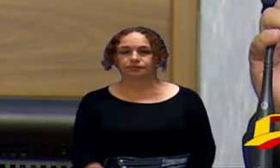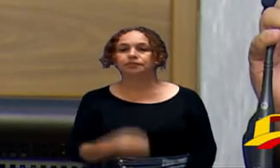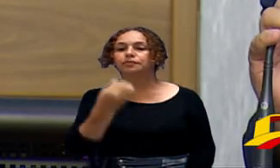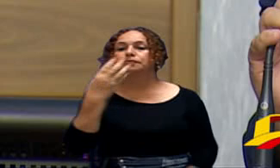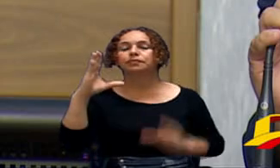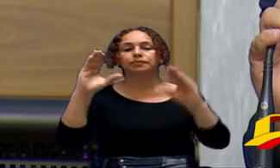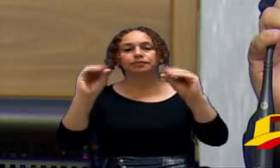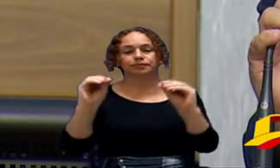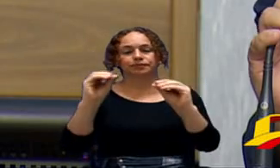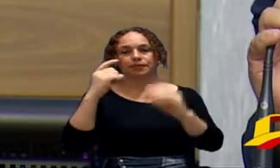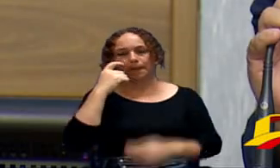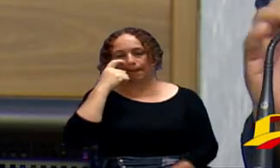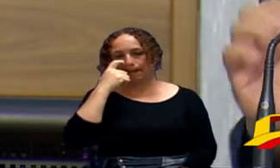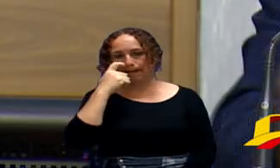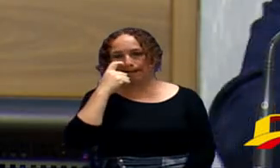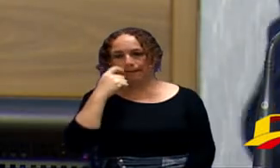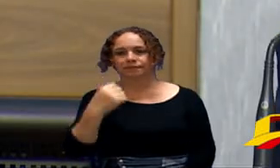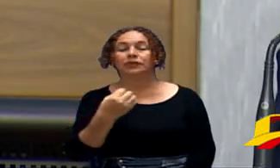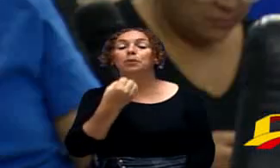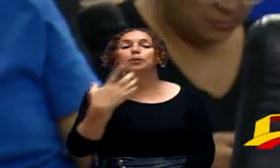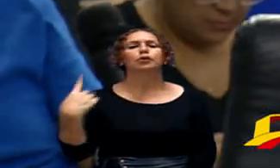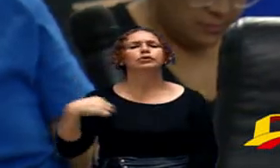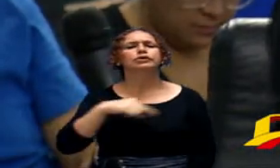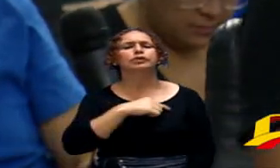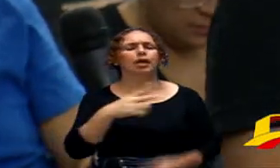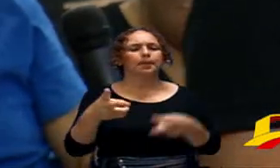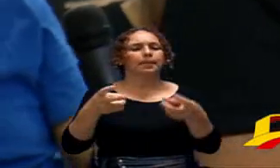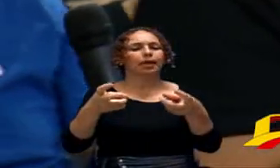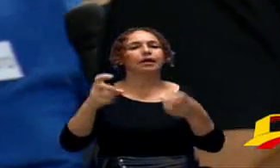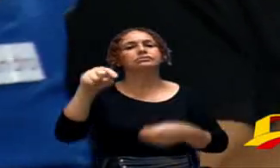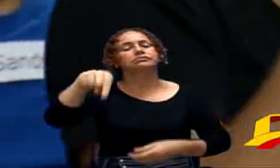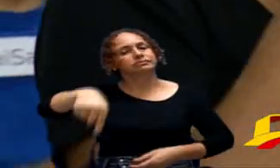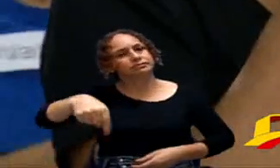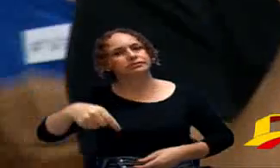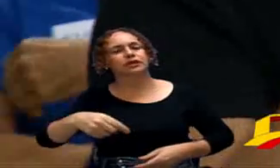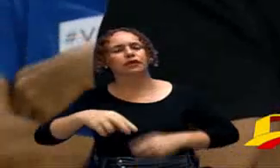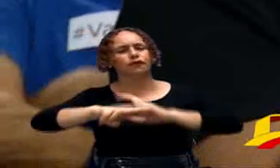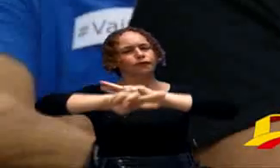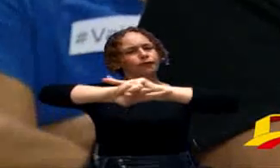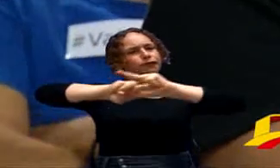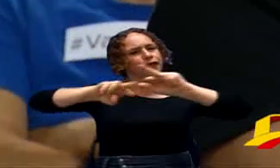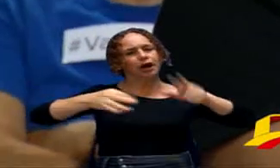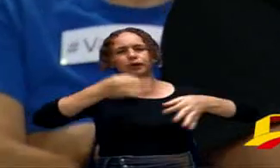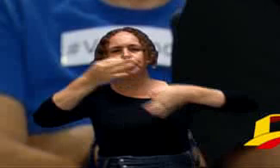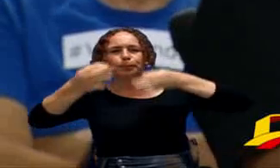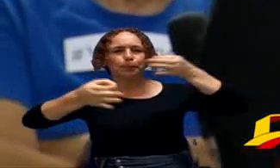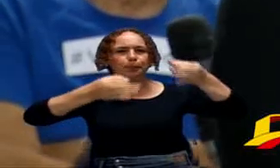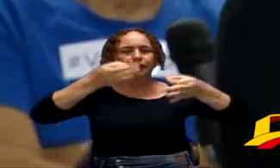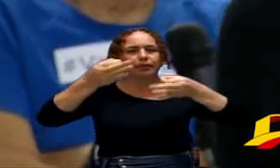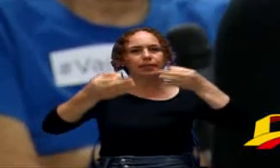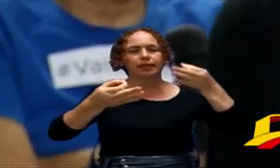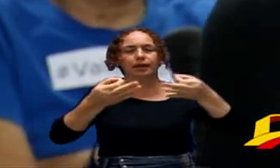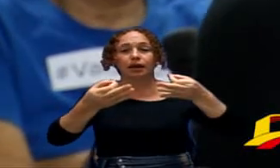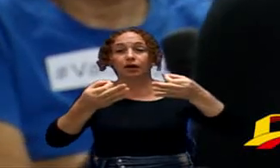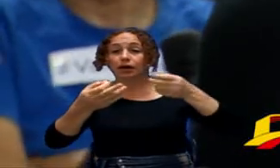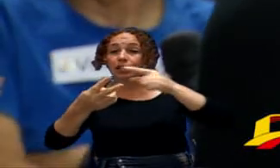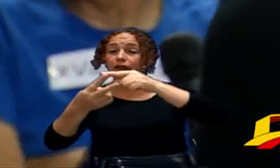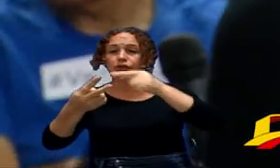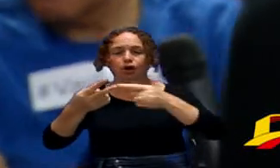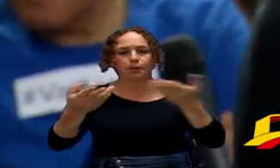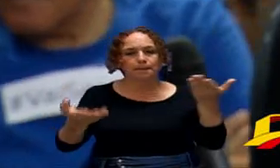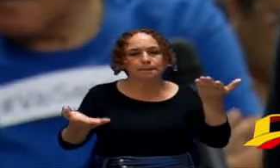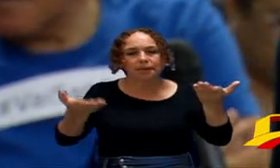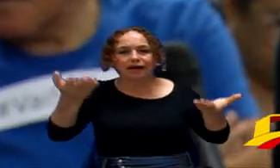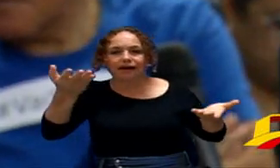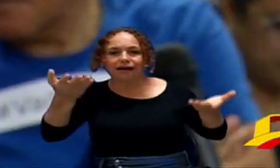noite. Bom, o que a gente está vendo aqui, pelos argumentos, são dois pesos e duas medidas. Eu sou Jussara